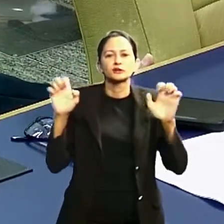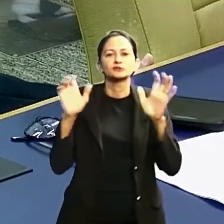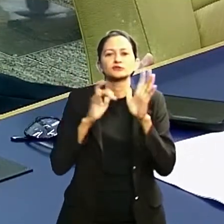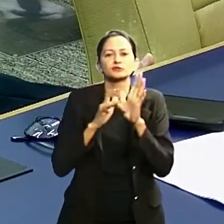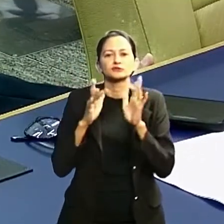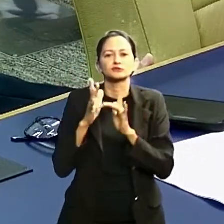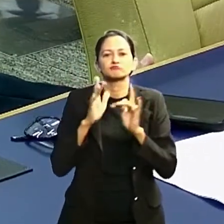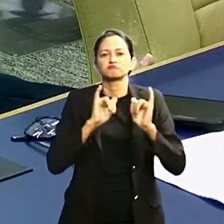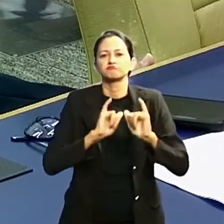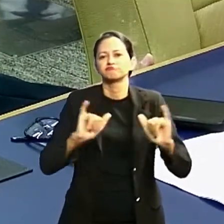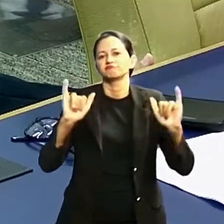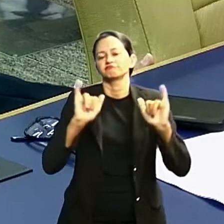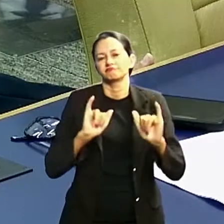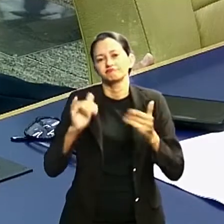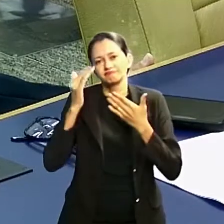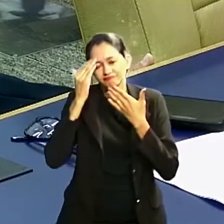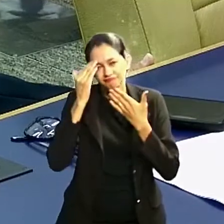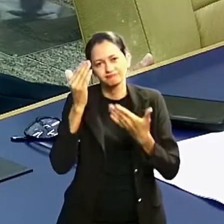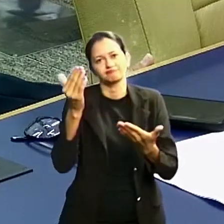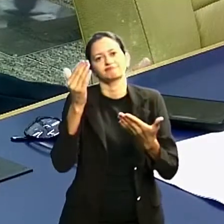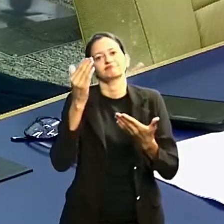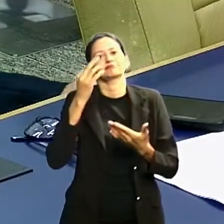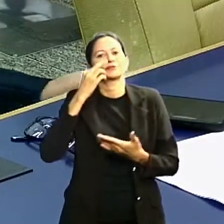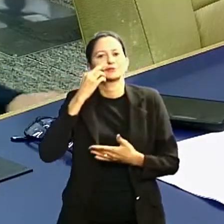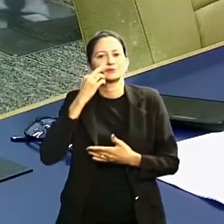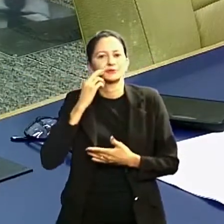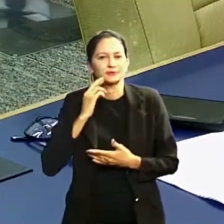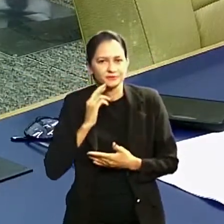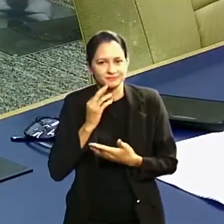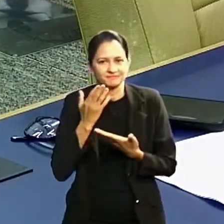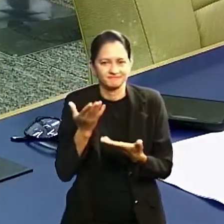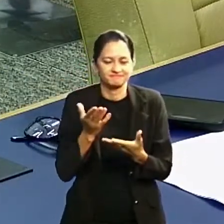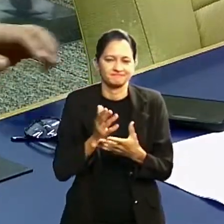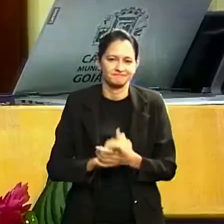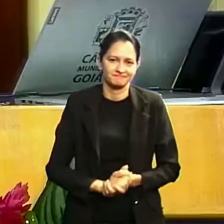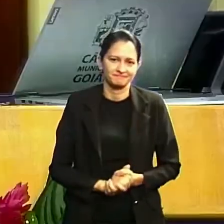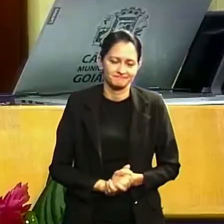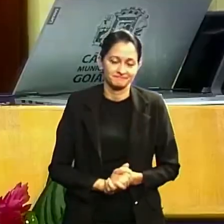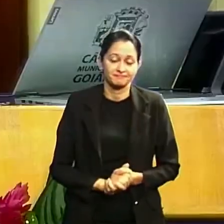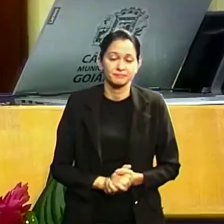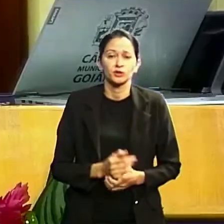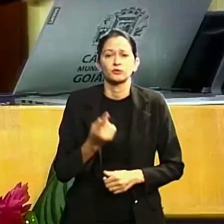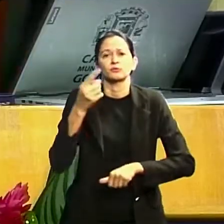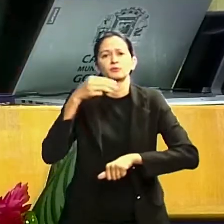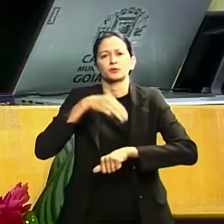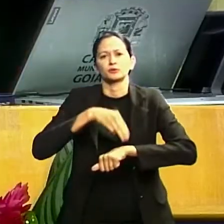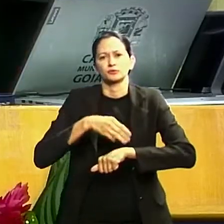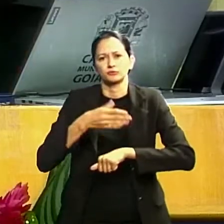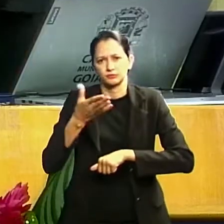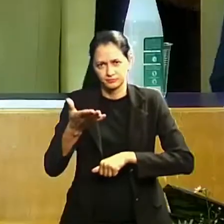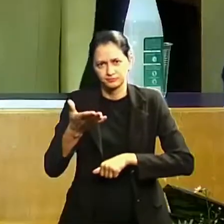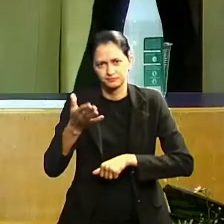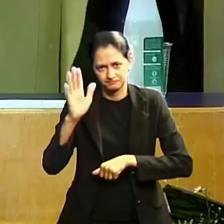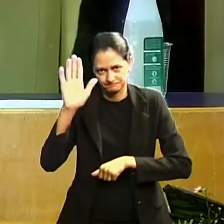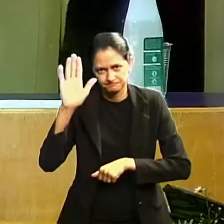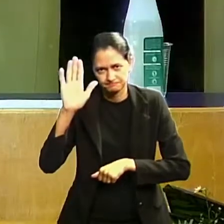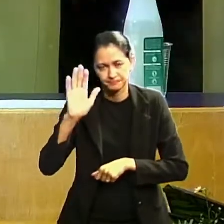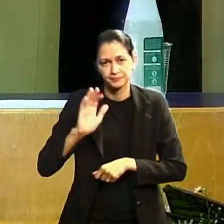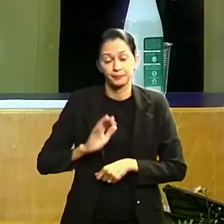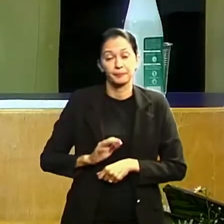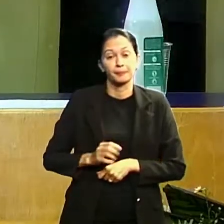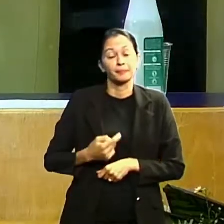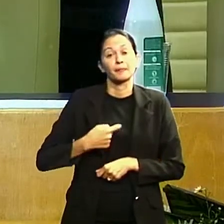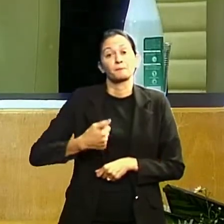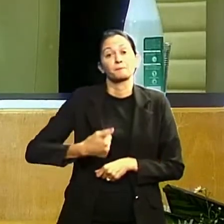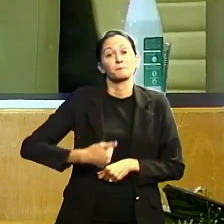e as famílias. Obrigado, prefeito Rogério Cruz. Questão de ordem, presidente. Questão de ordem, vereador Anselmo Pereira. Eu gostaria